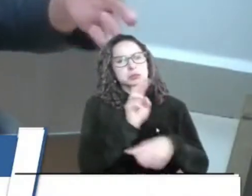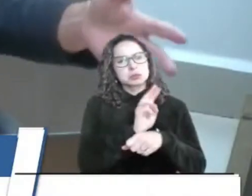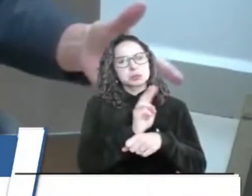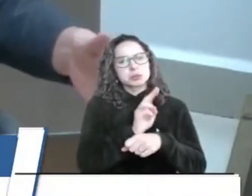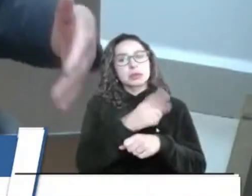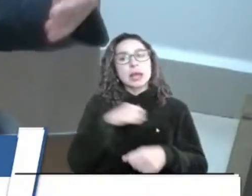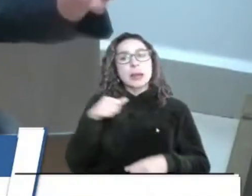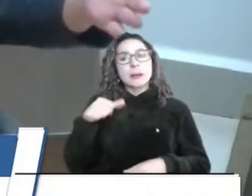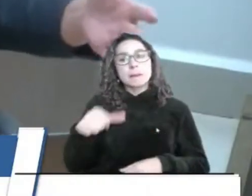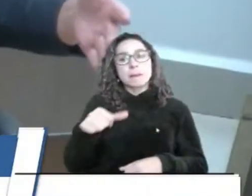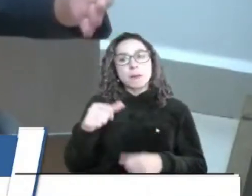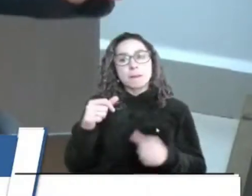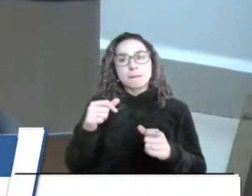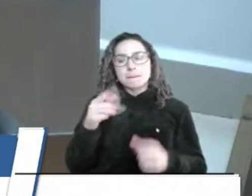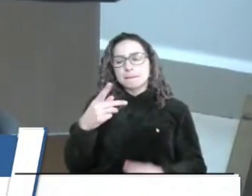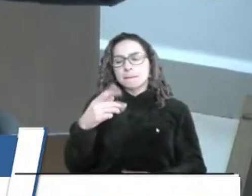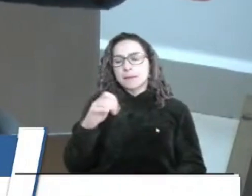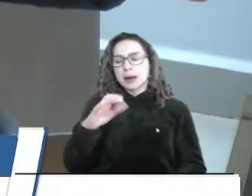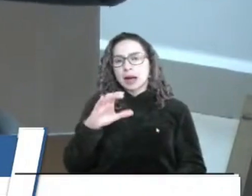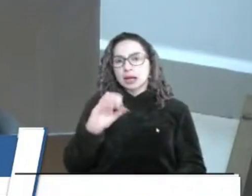do pânico, enquanto tem